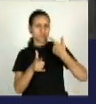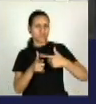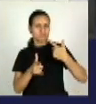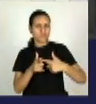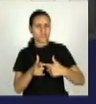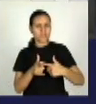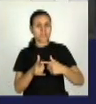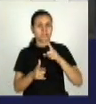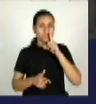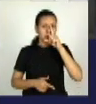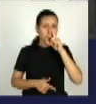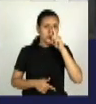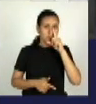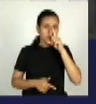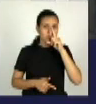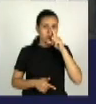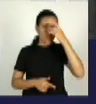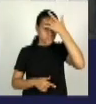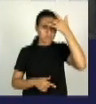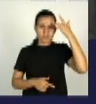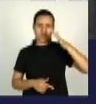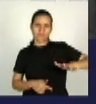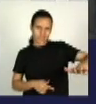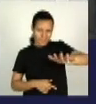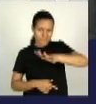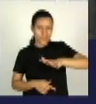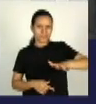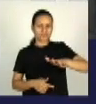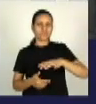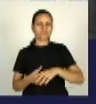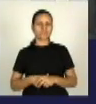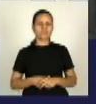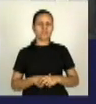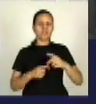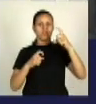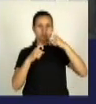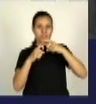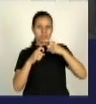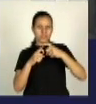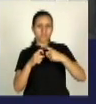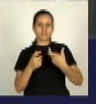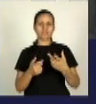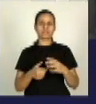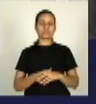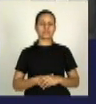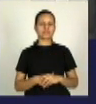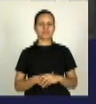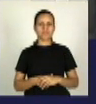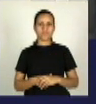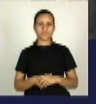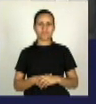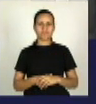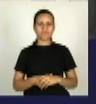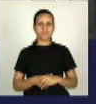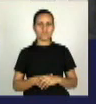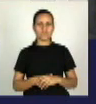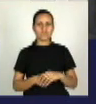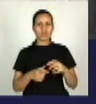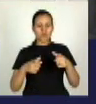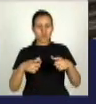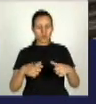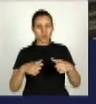estar voltado em risco à população, né. Exemplo disso são as indústrias, né, que produzem medicamentos, né,